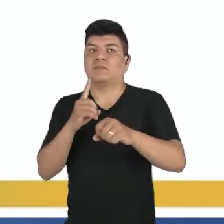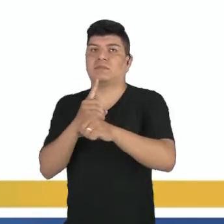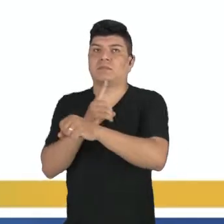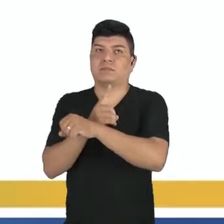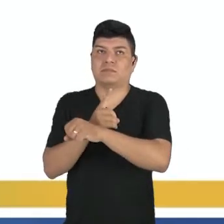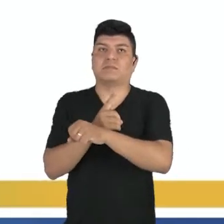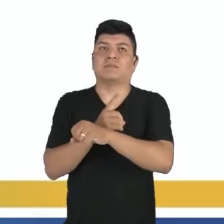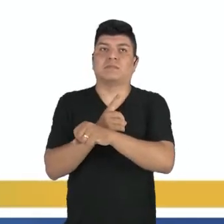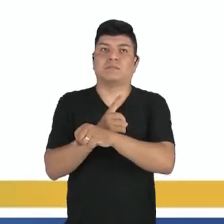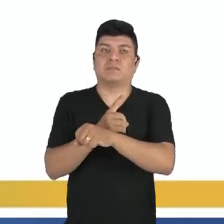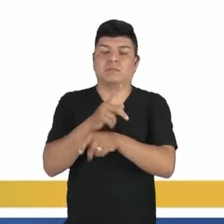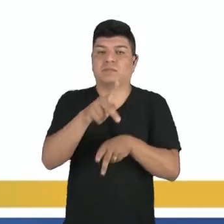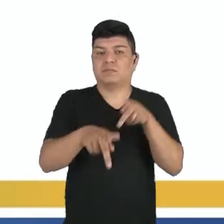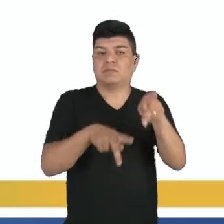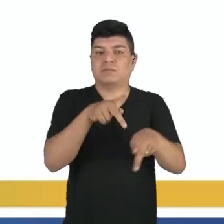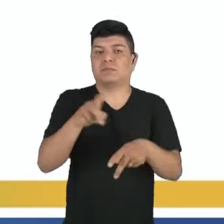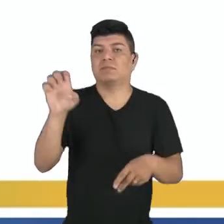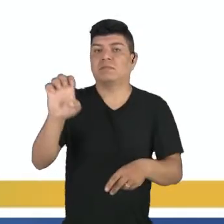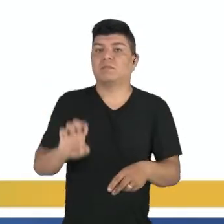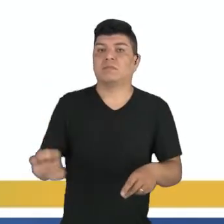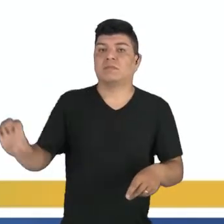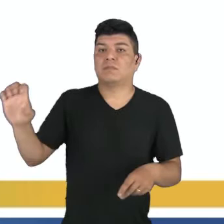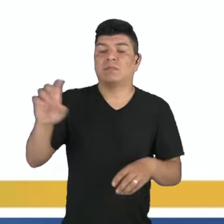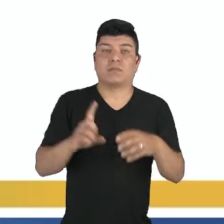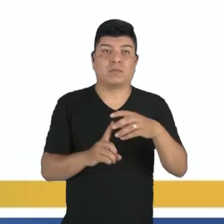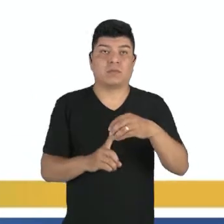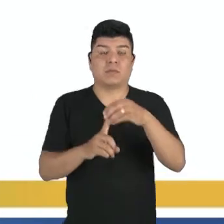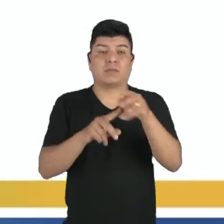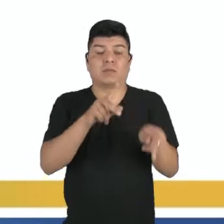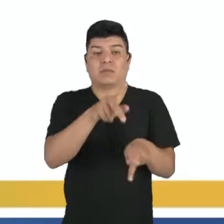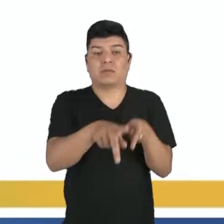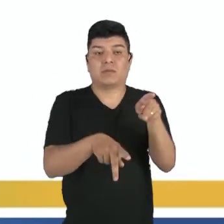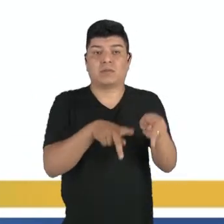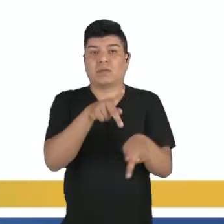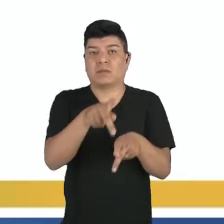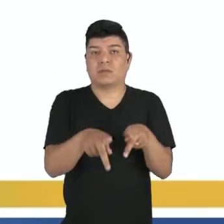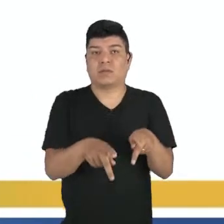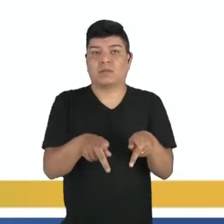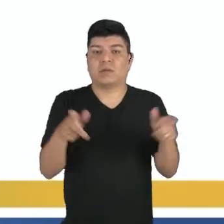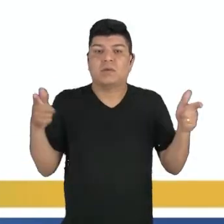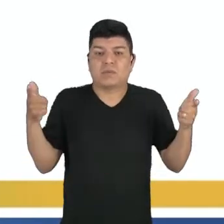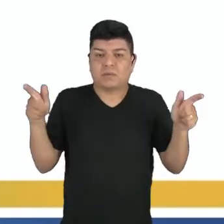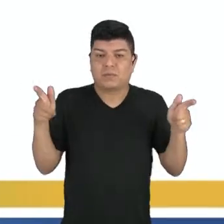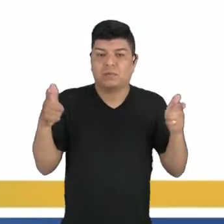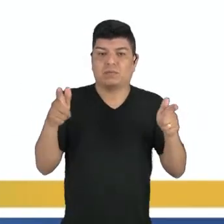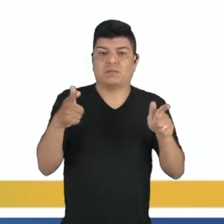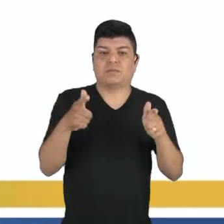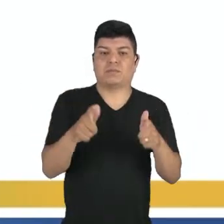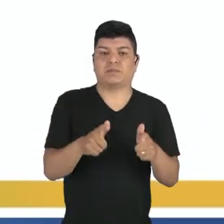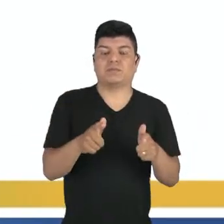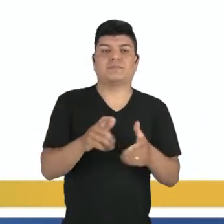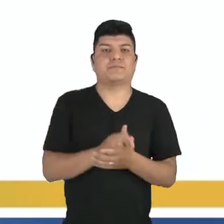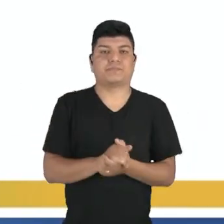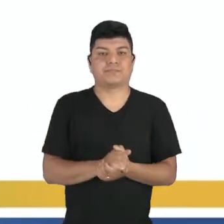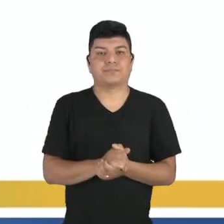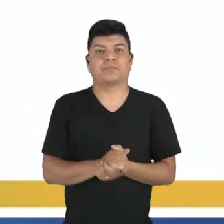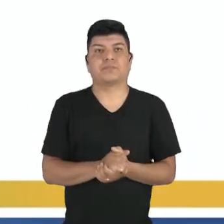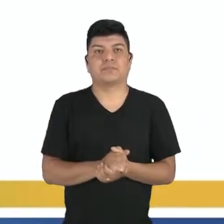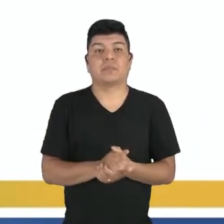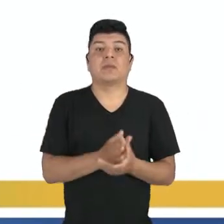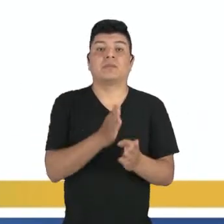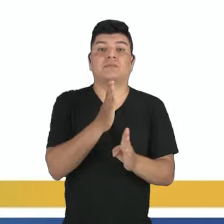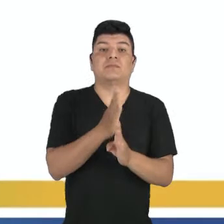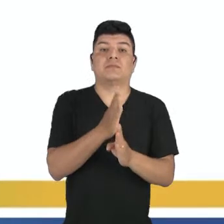européia Europa é o único continente em que a população diminui tal